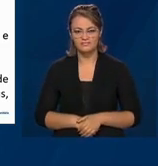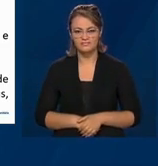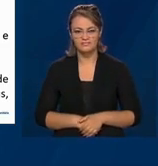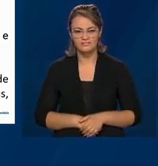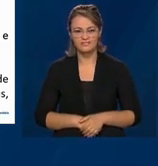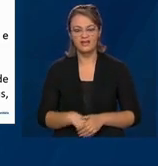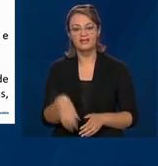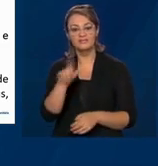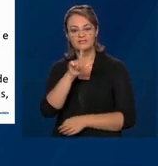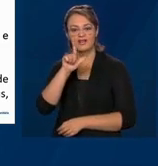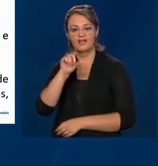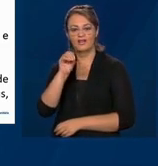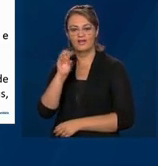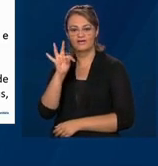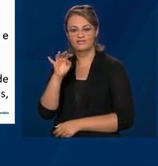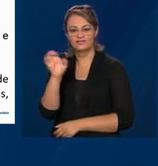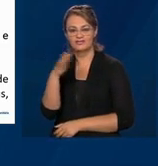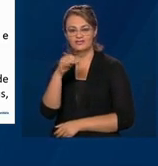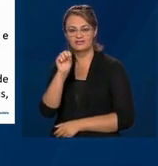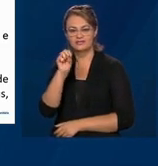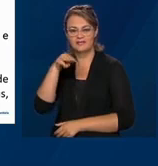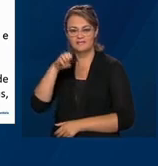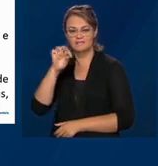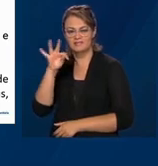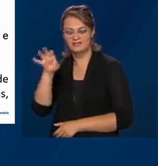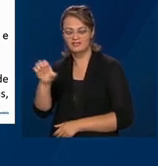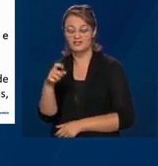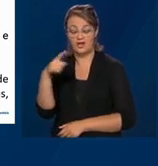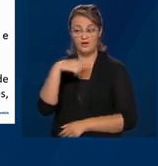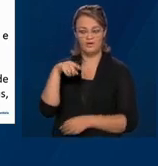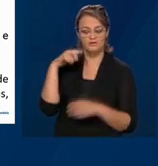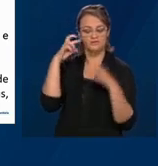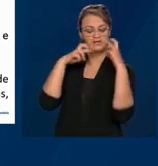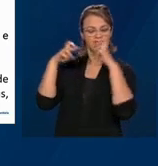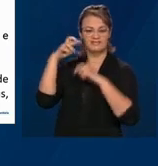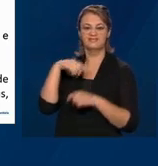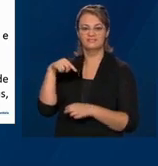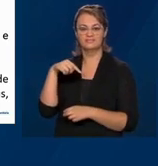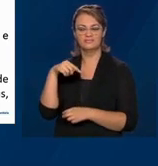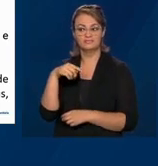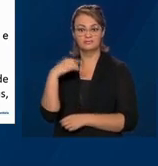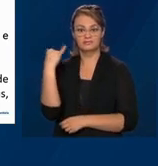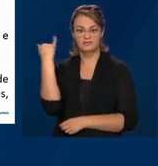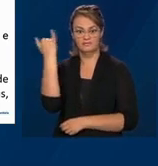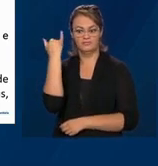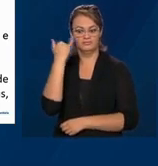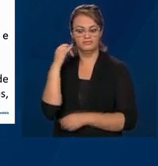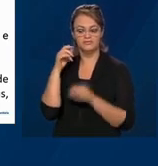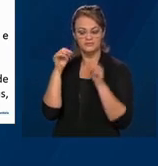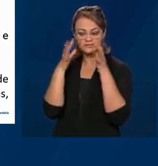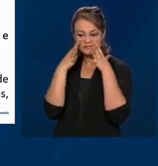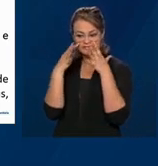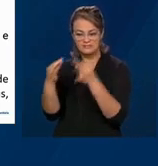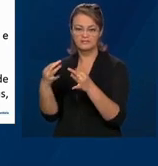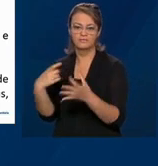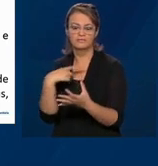Esse lote semente é uma das preocupações que a gente tem como agência reguladora, porque é a partir dele que vai se originar todas